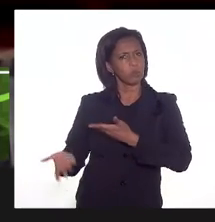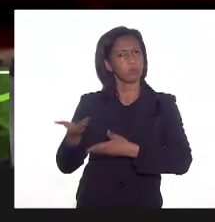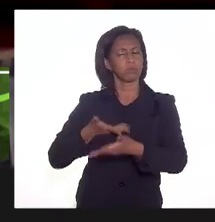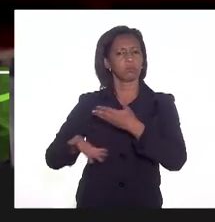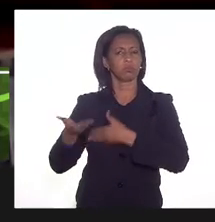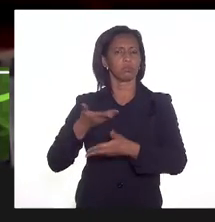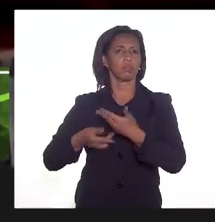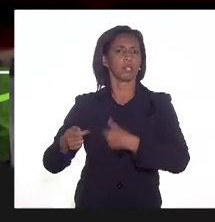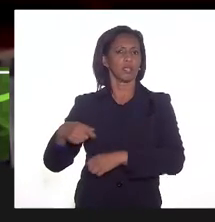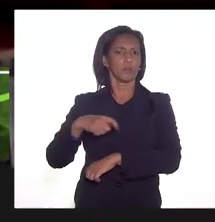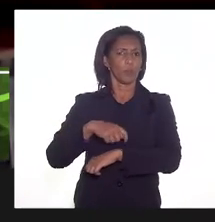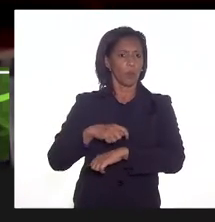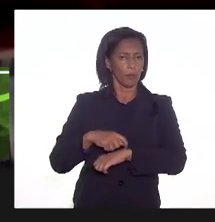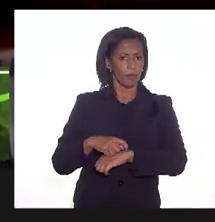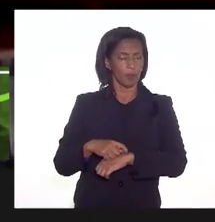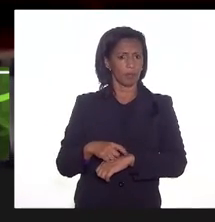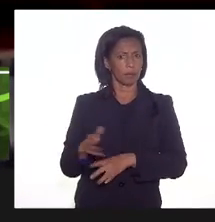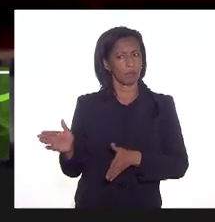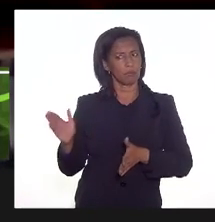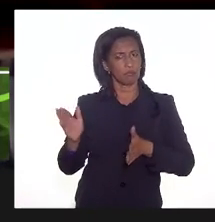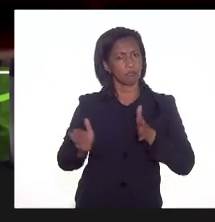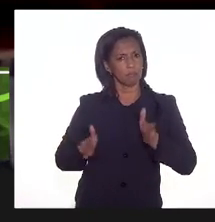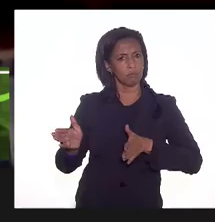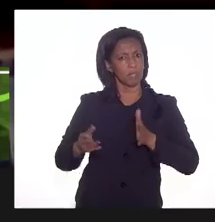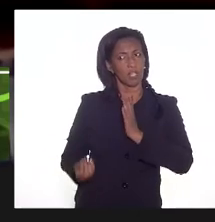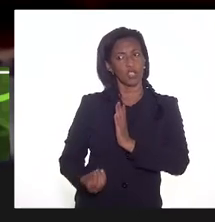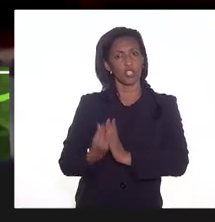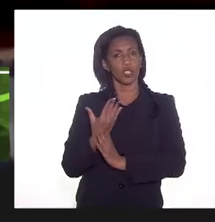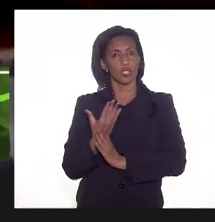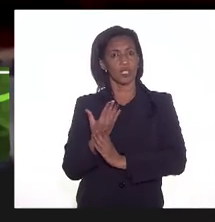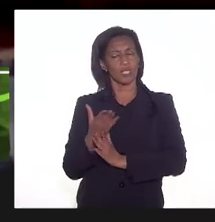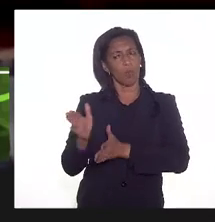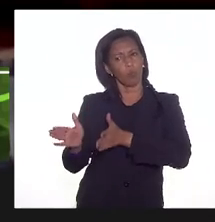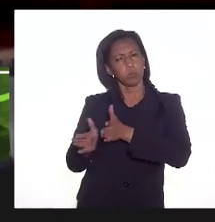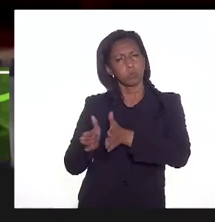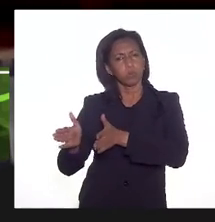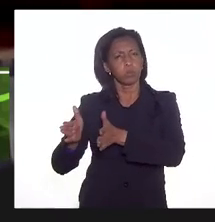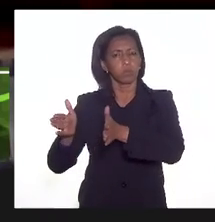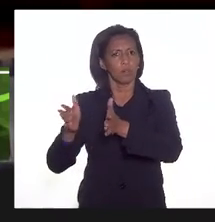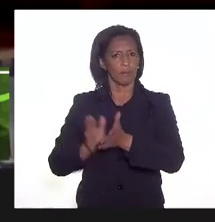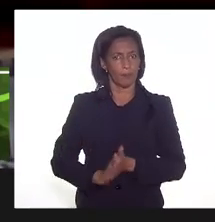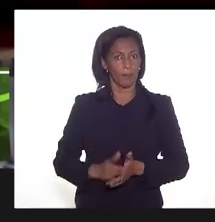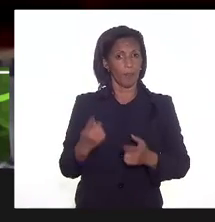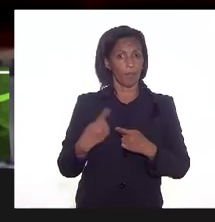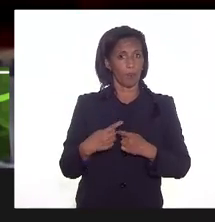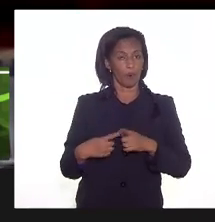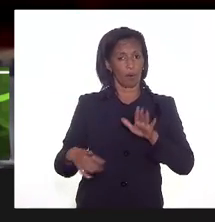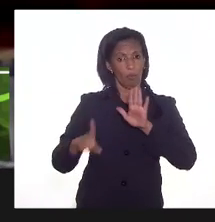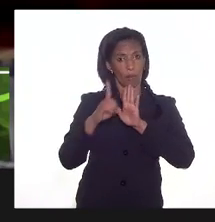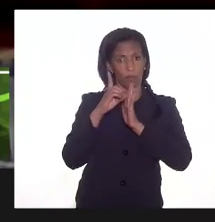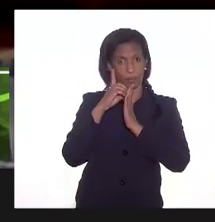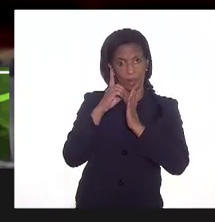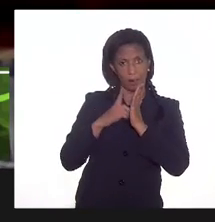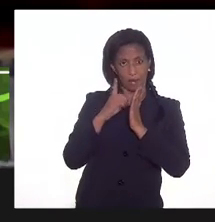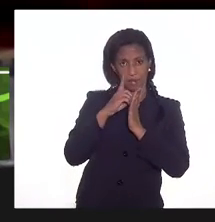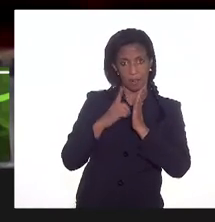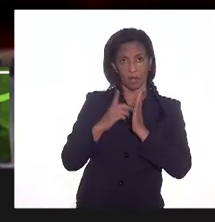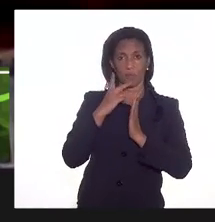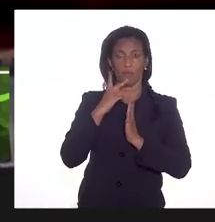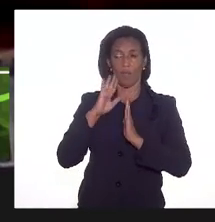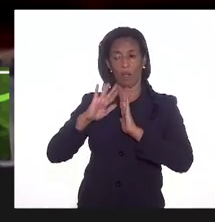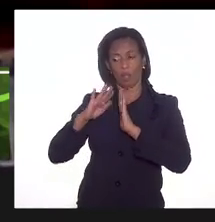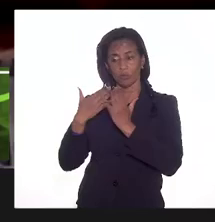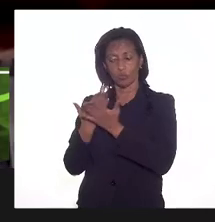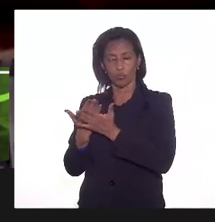desse momento de criação das diretrizes porque o decreto fala muito da escola da